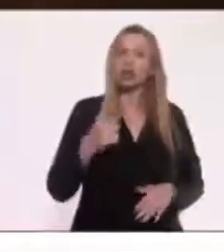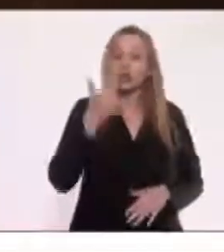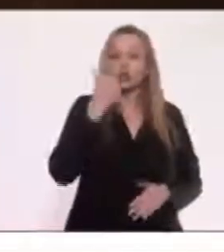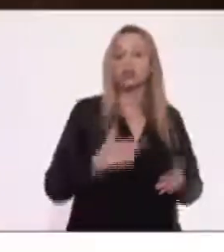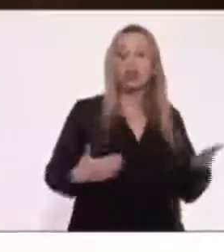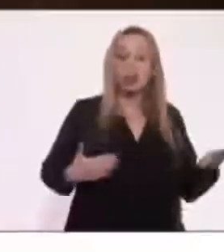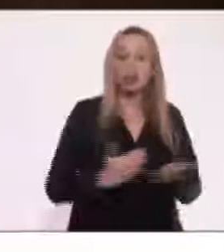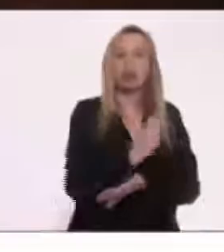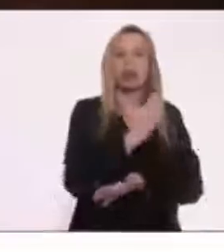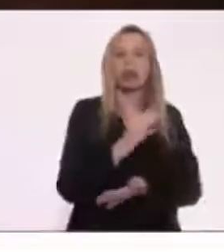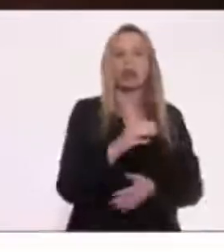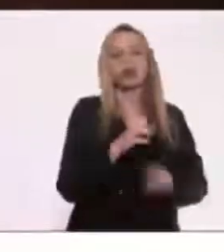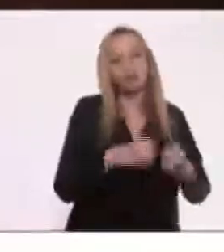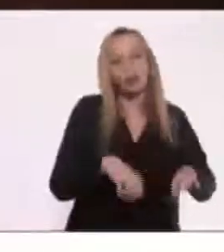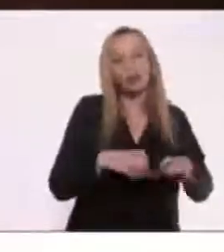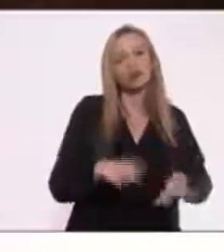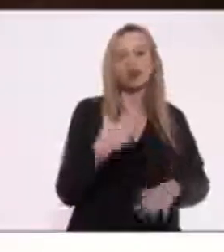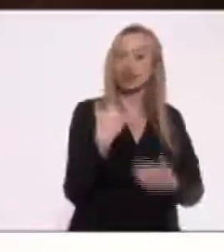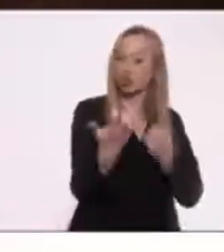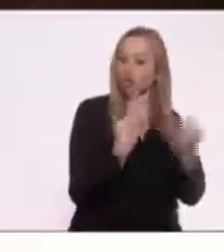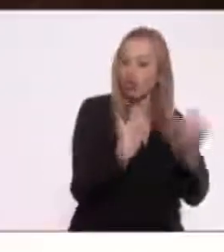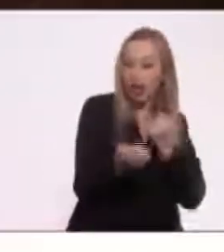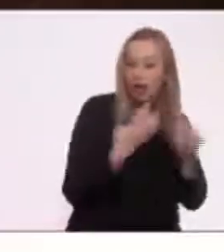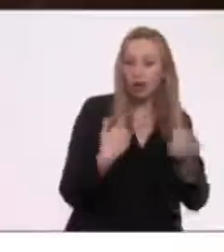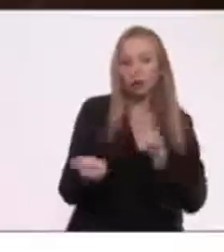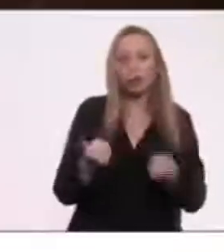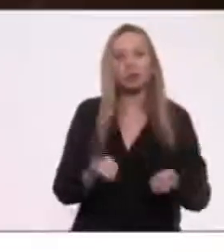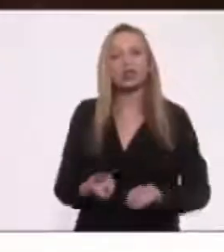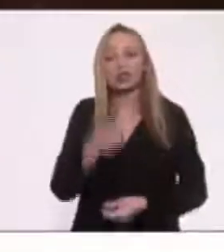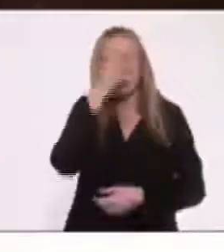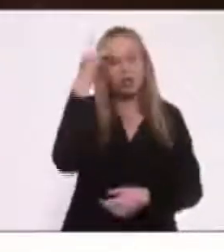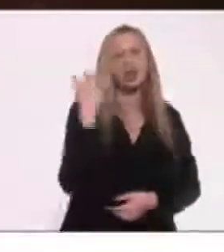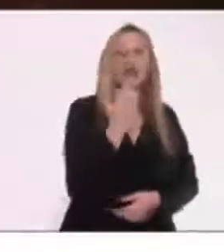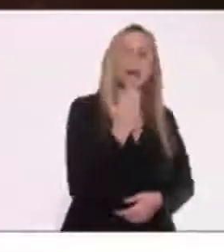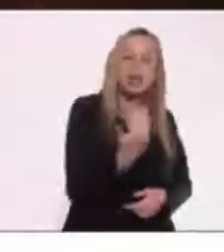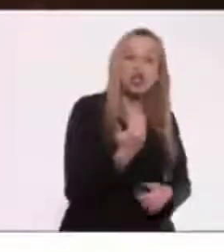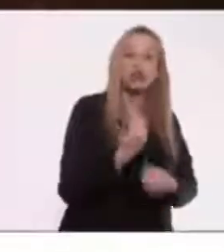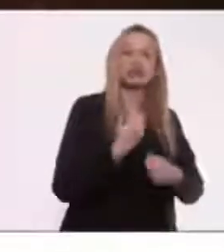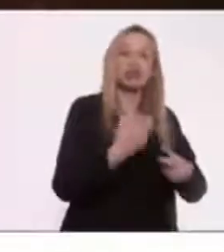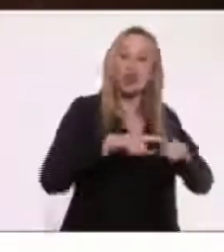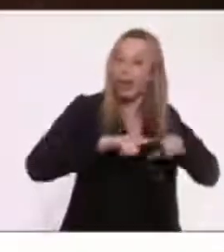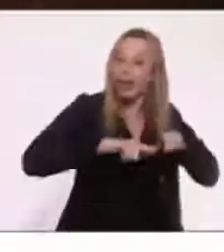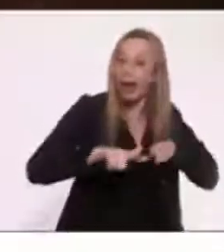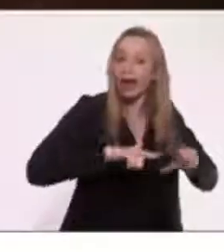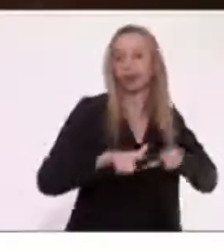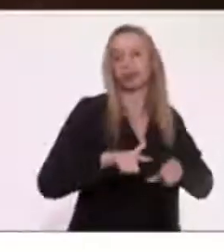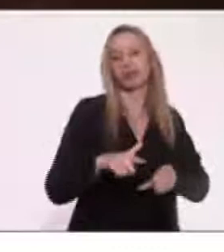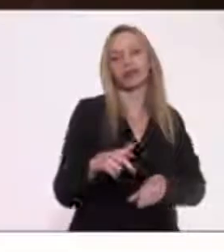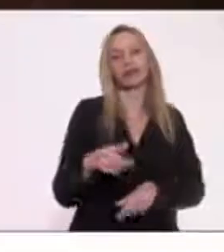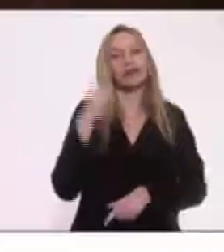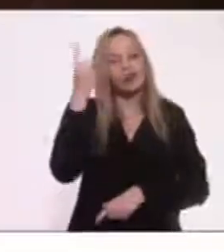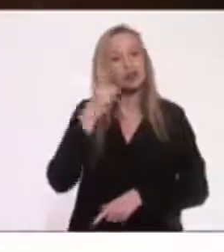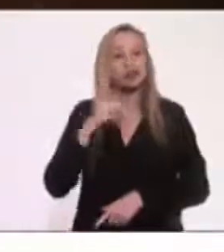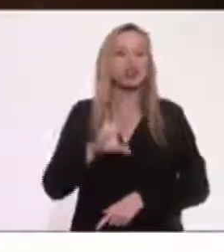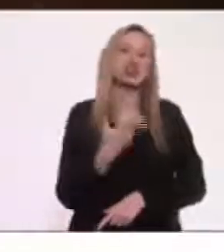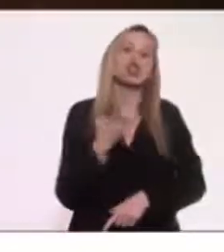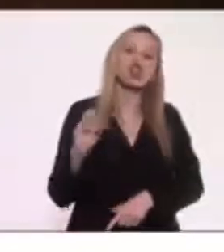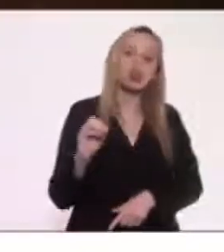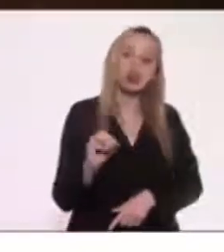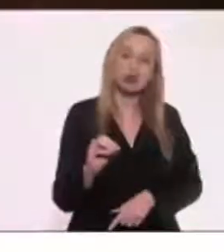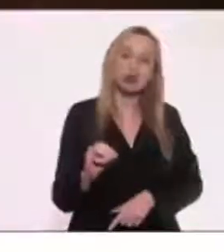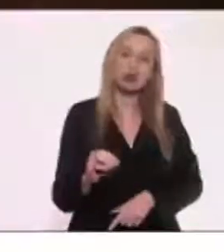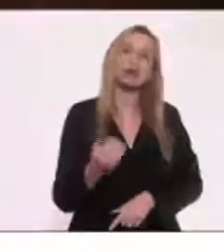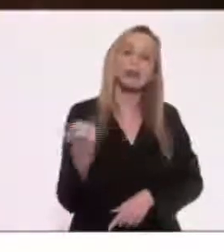no concurso público e ser chamado. Essas pessoas estão pedindo para trabalhar, deputado Chico Machado. É importante que a